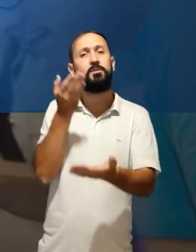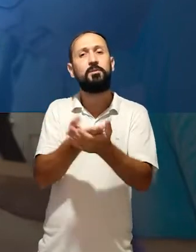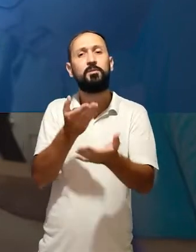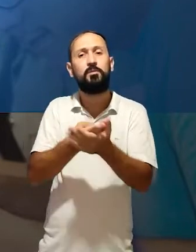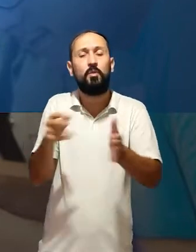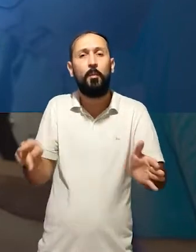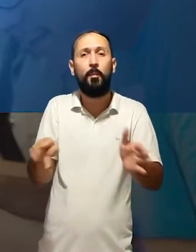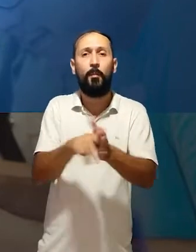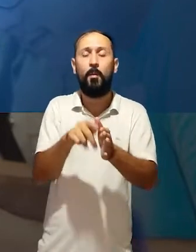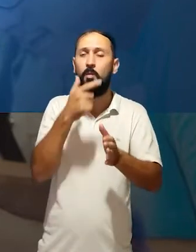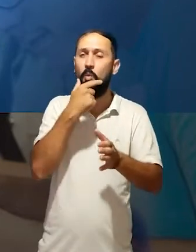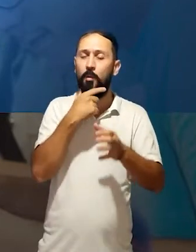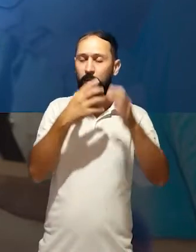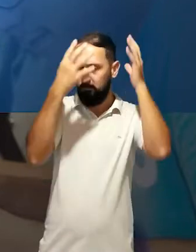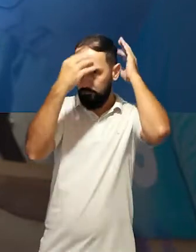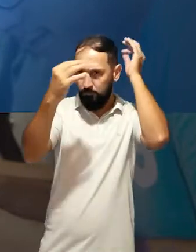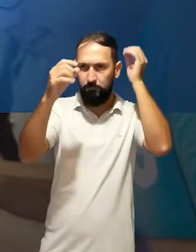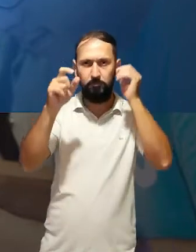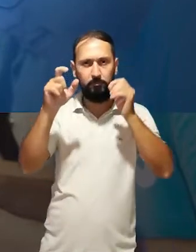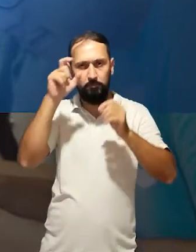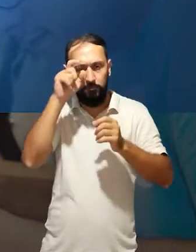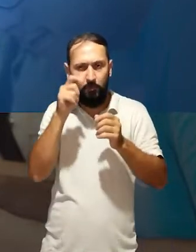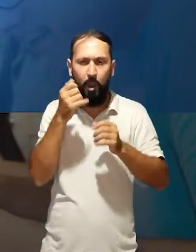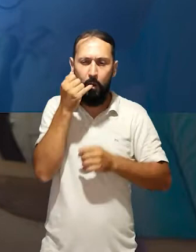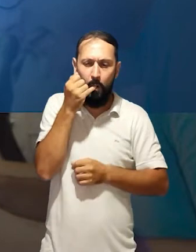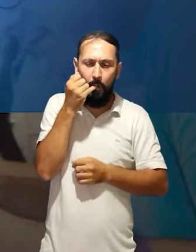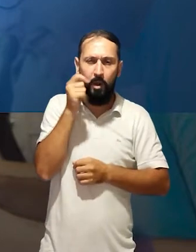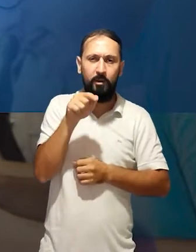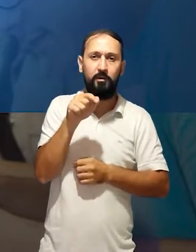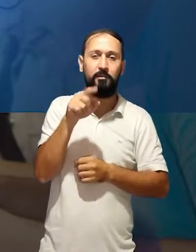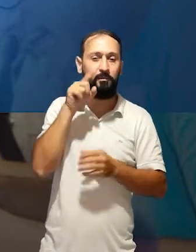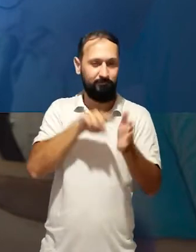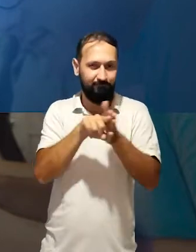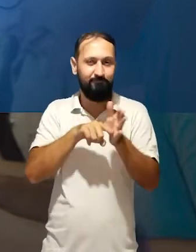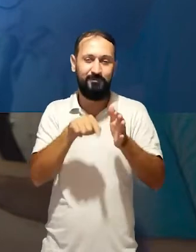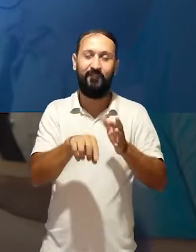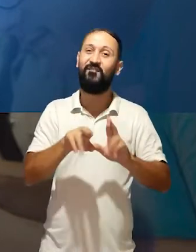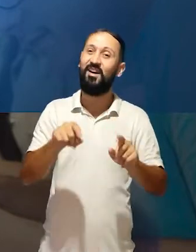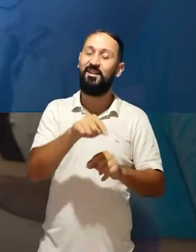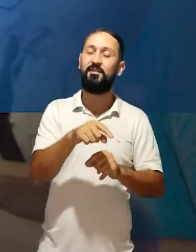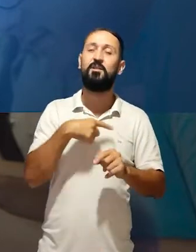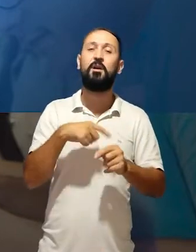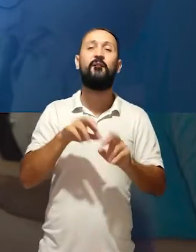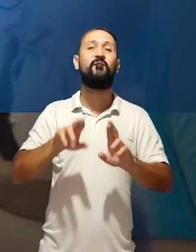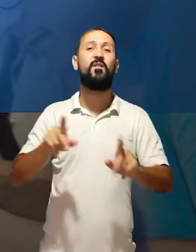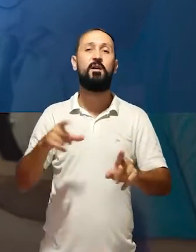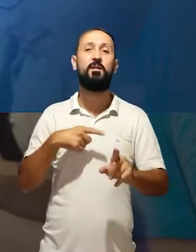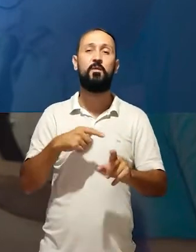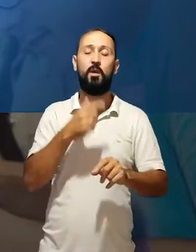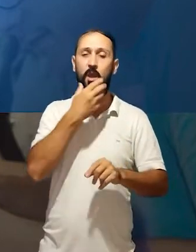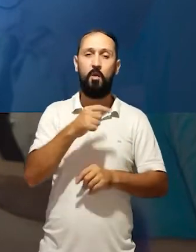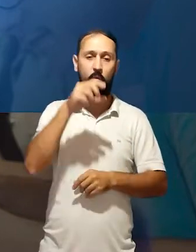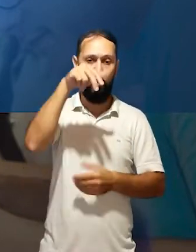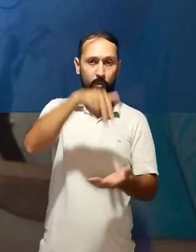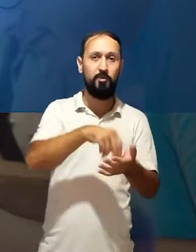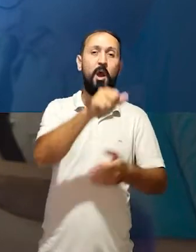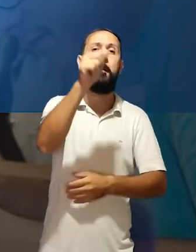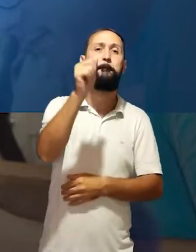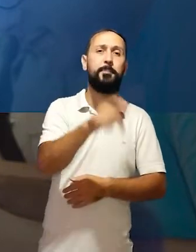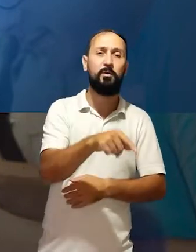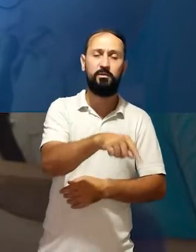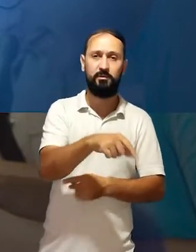história pelos olhos do próprio Sherlock. Só que, para que fosse uma coisa diferente, eu coloquei o